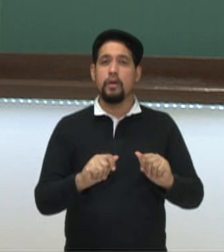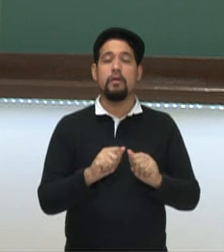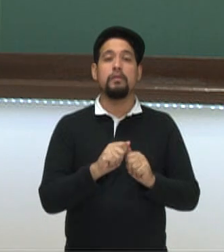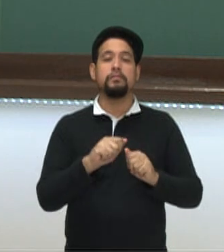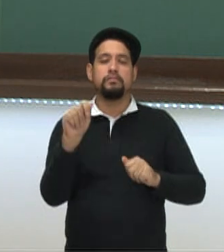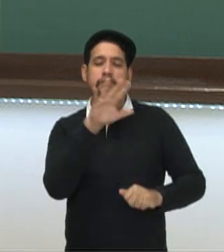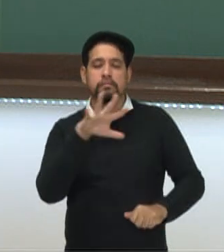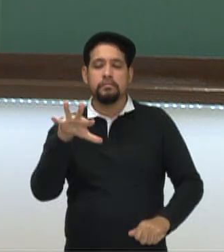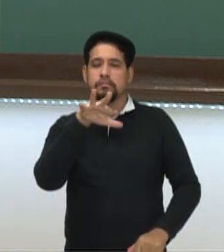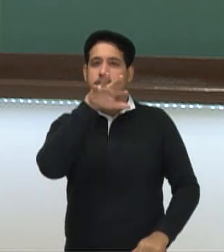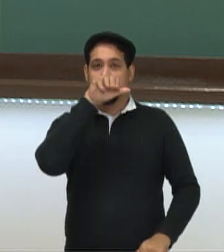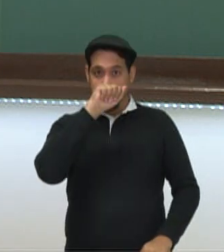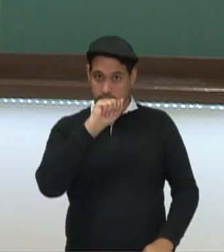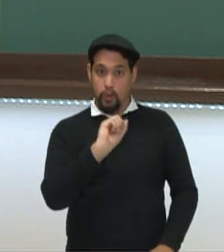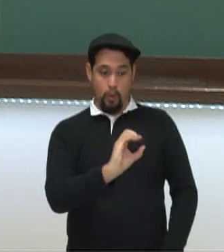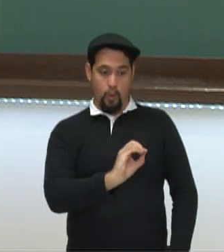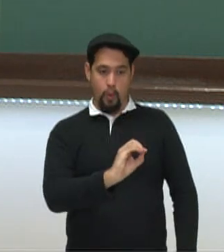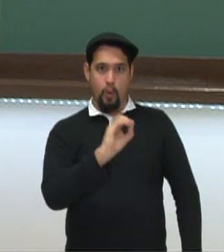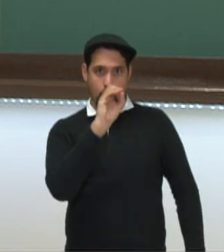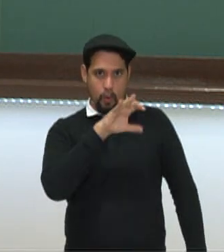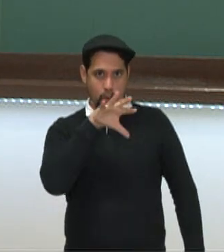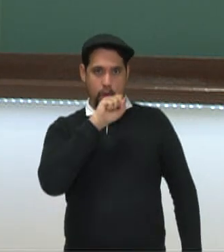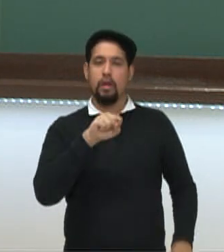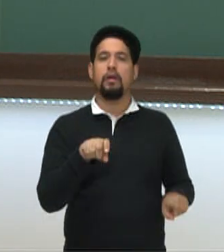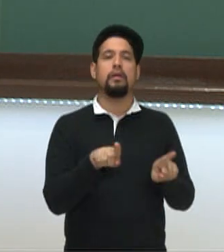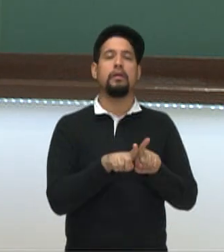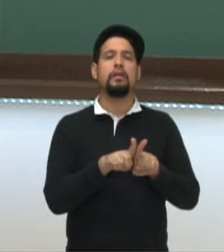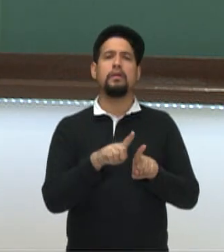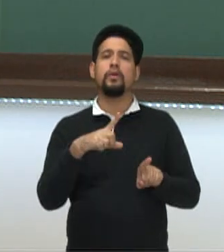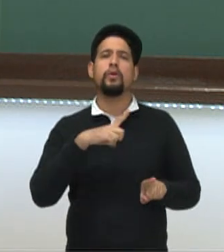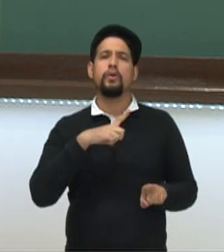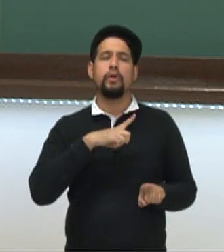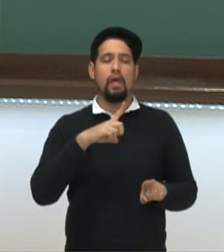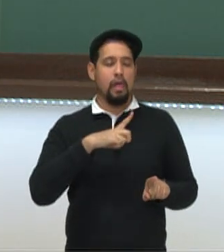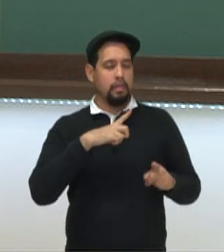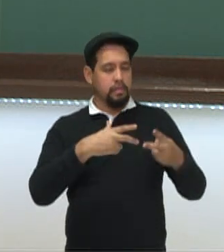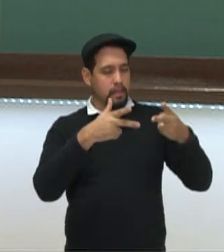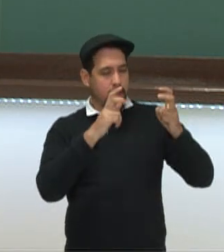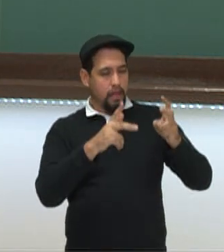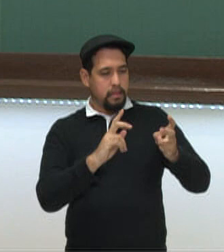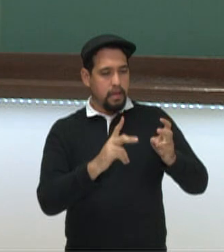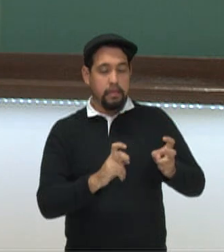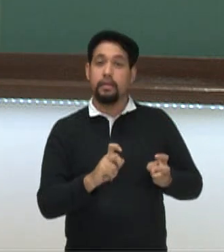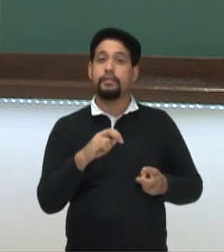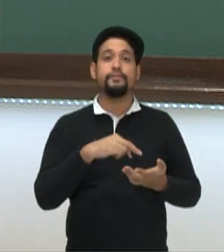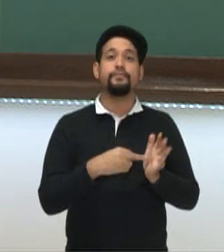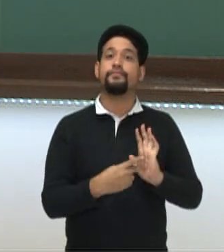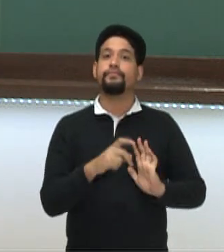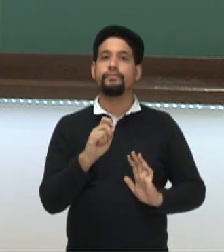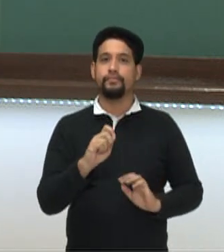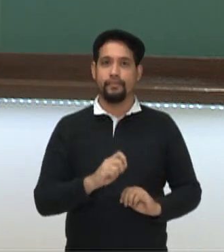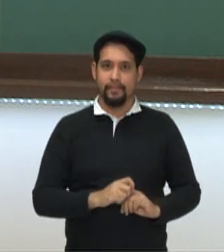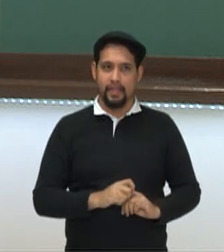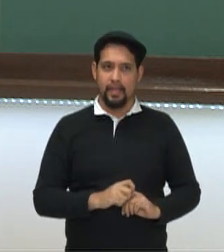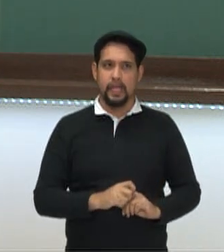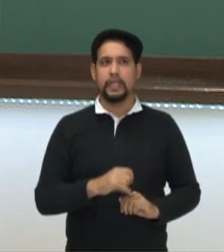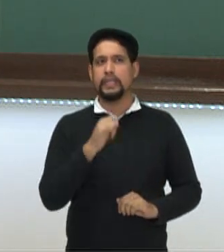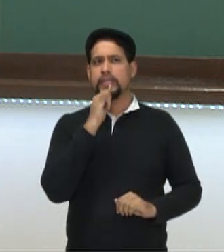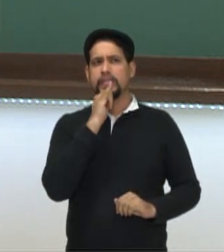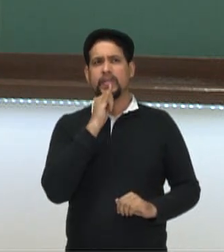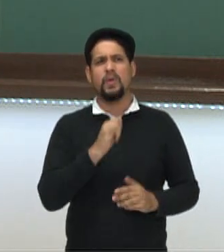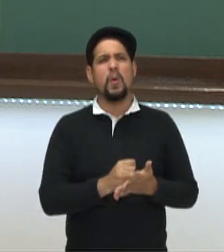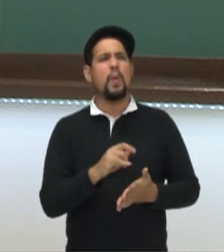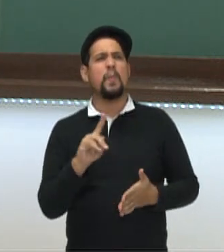oxigenadas e o ponto que nós vamos nos deter é sobre os álcoois.